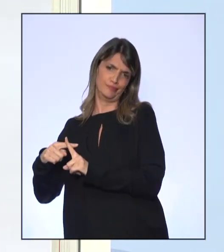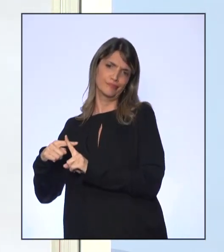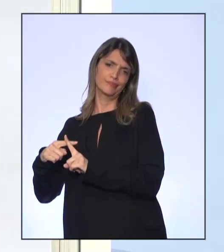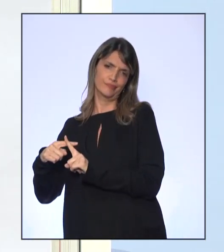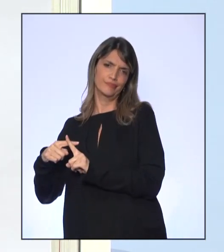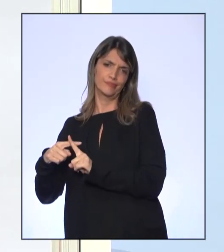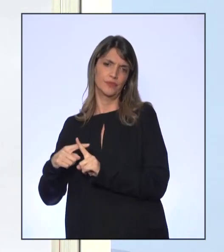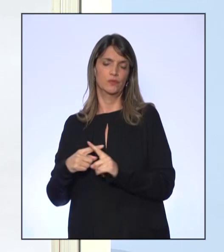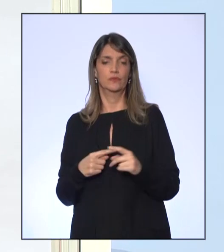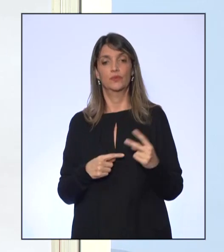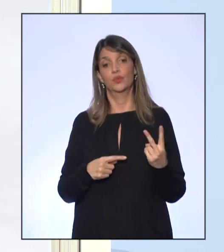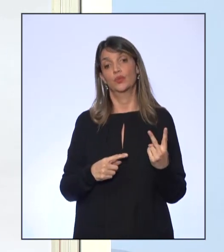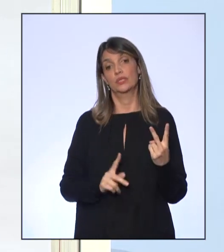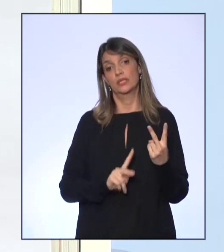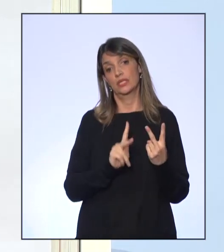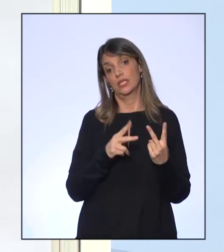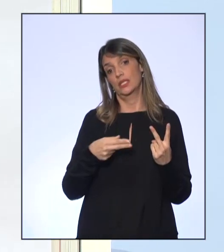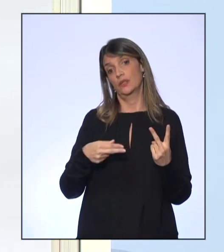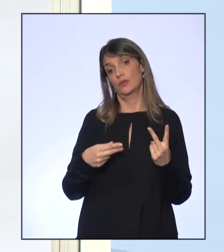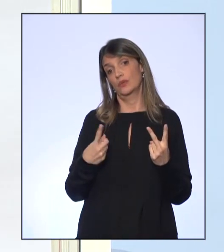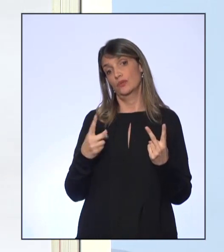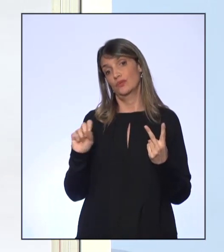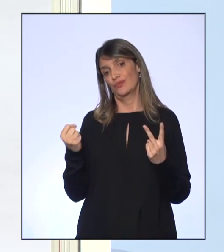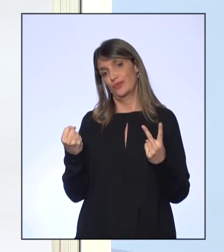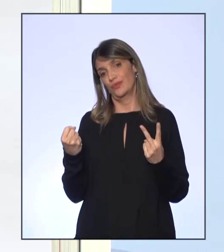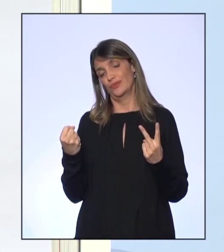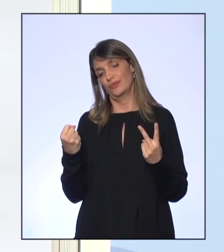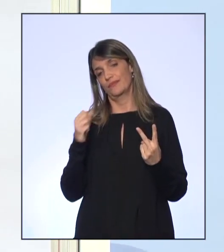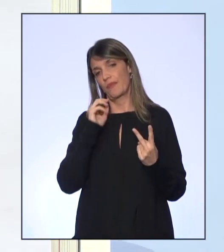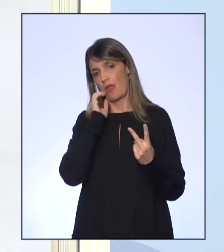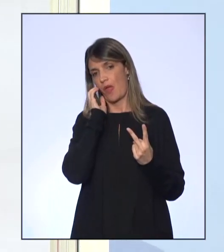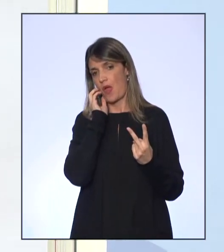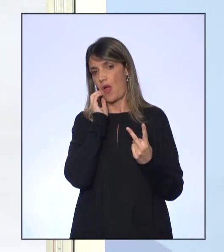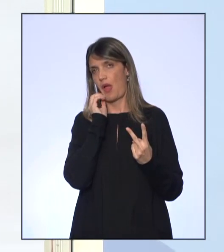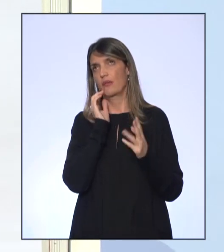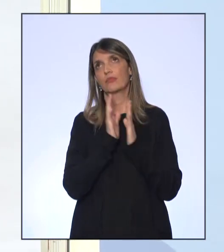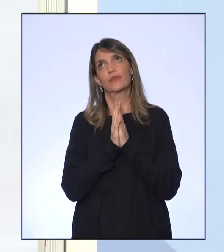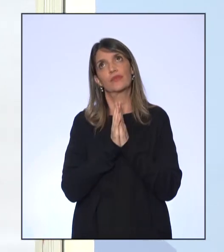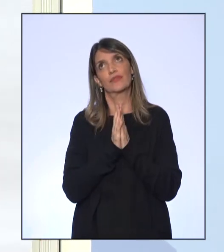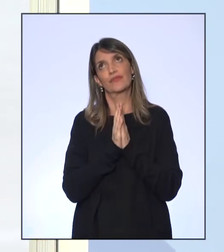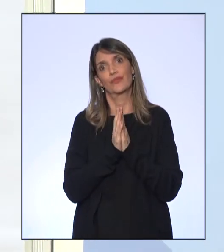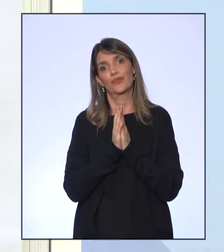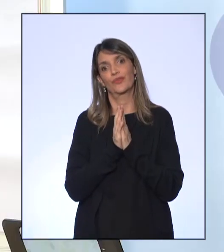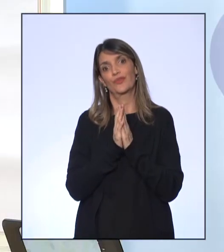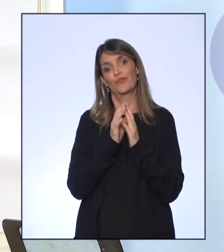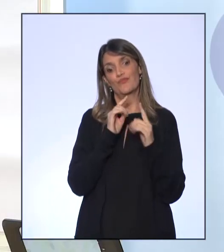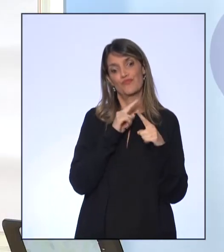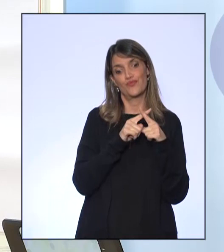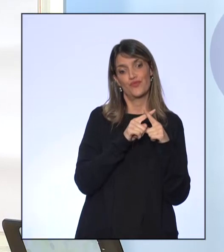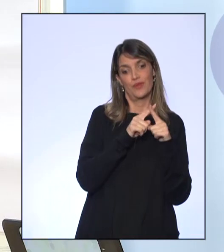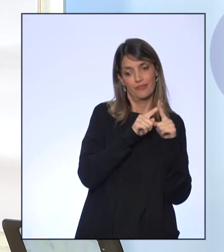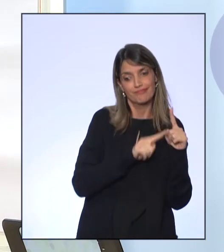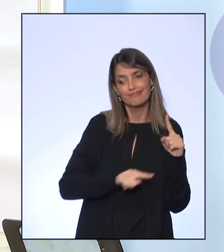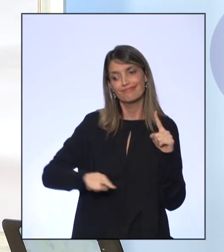positivo. 2K é igual a 18. Pelo amor de Deus, multiplicando,